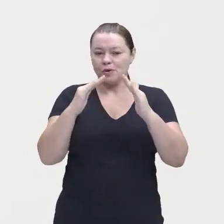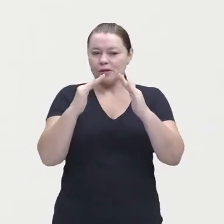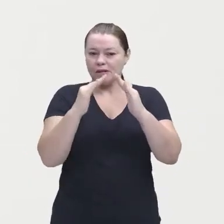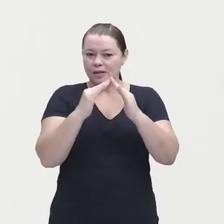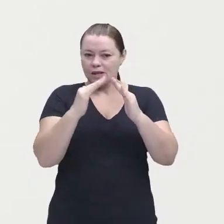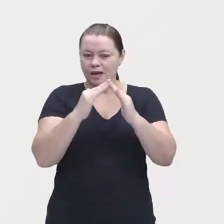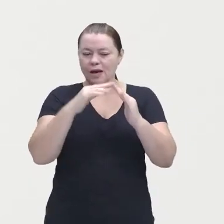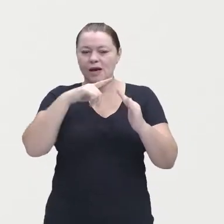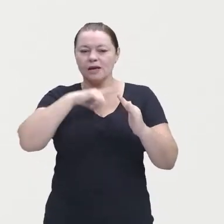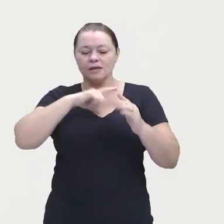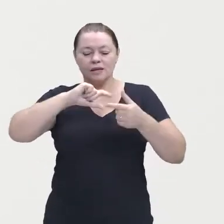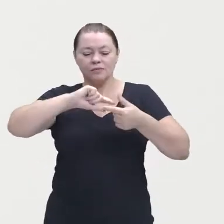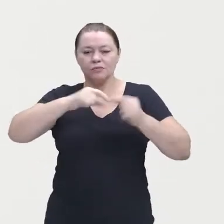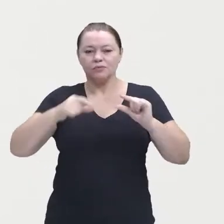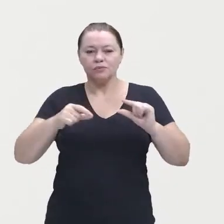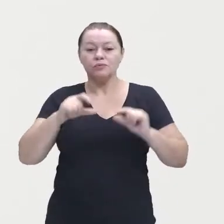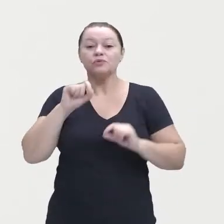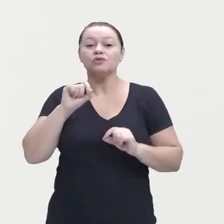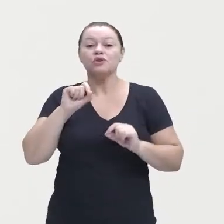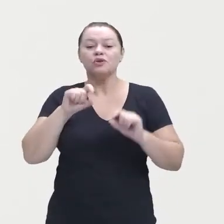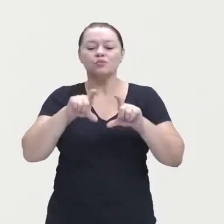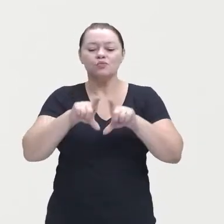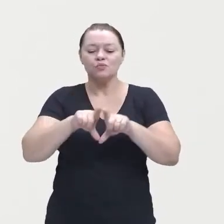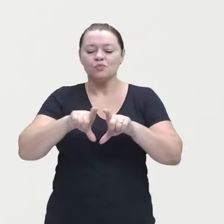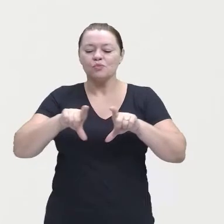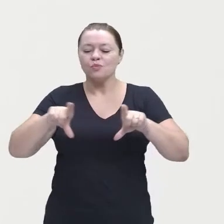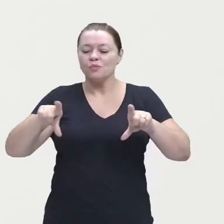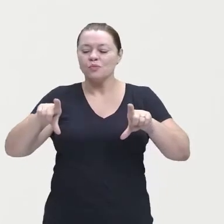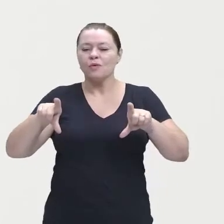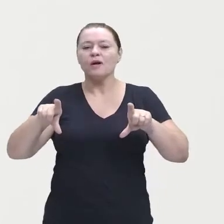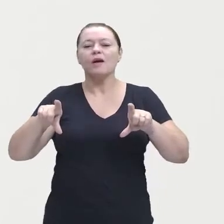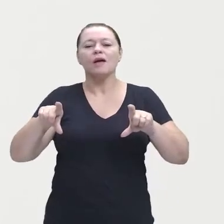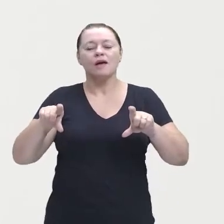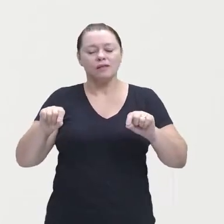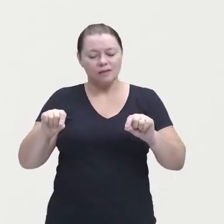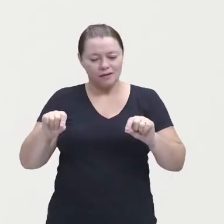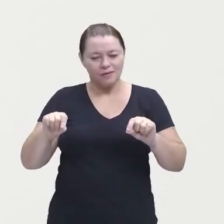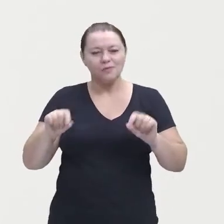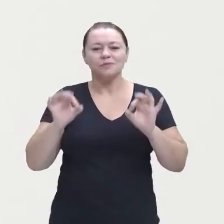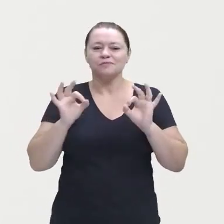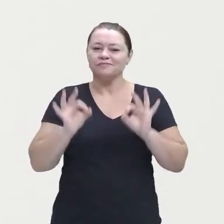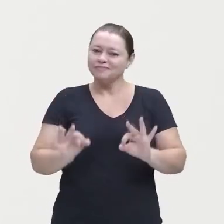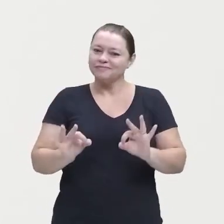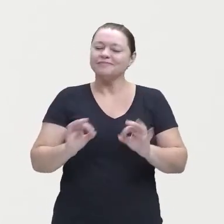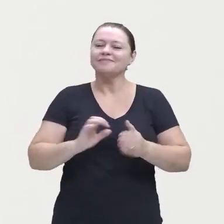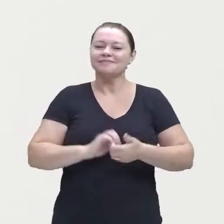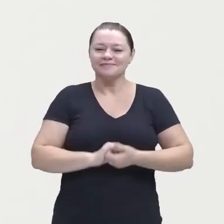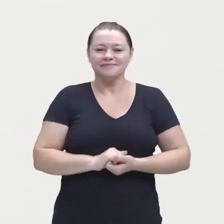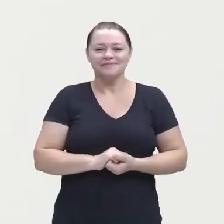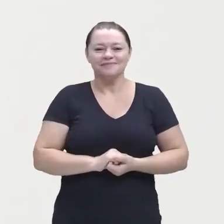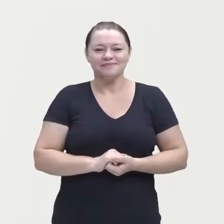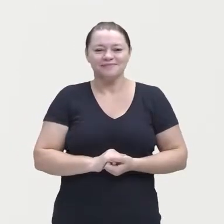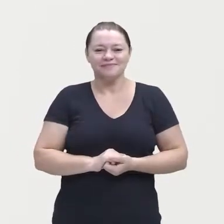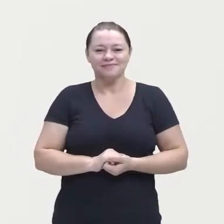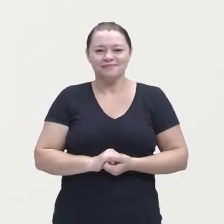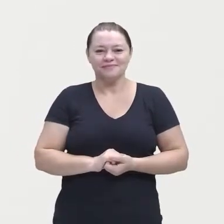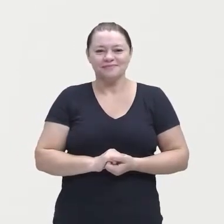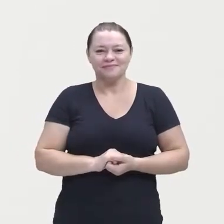casa tem o formato de um retângulo.